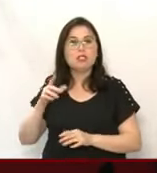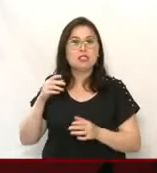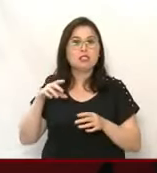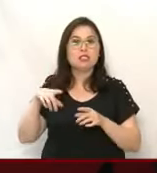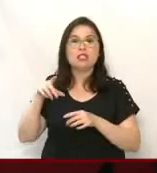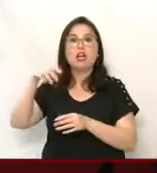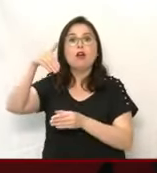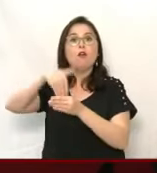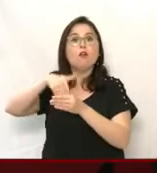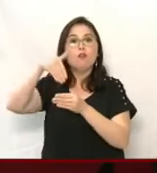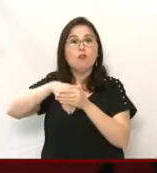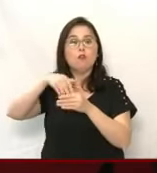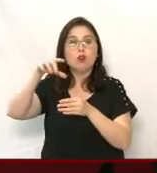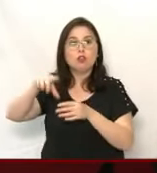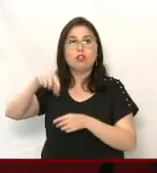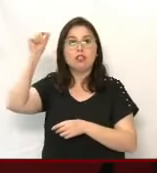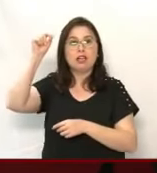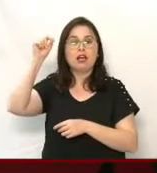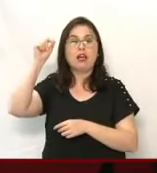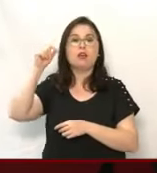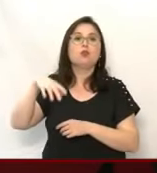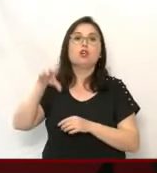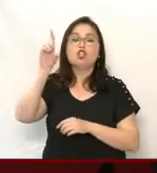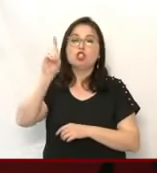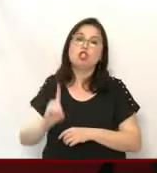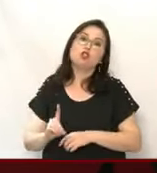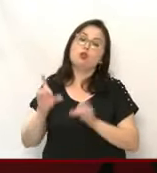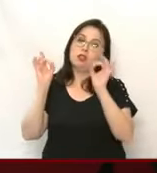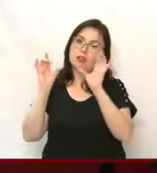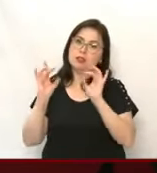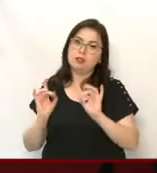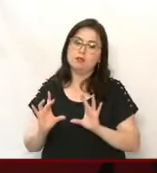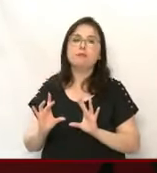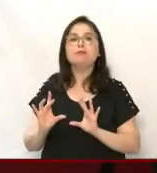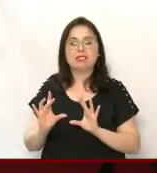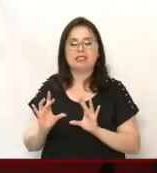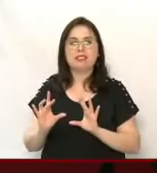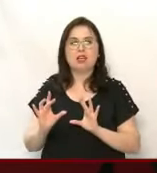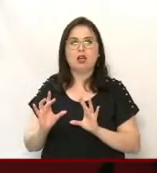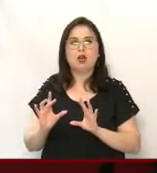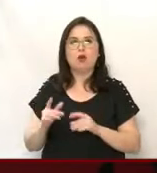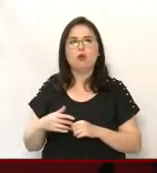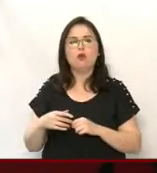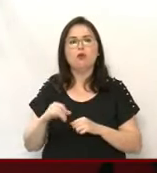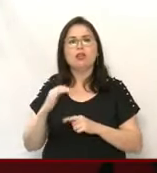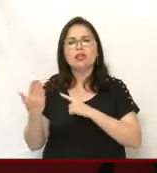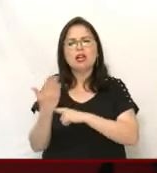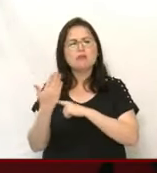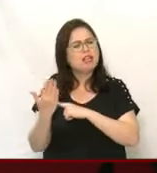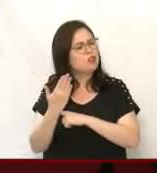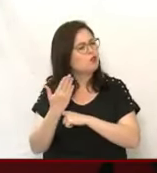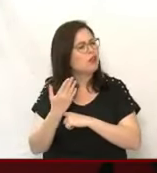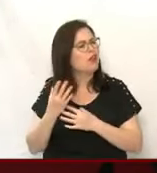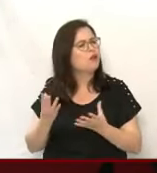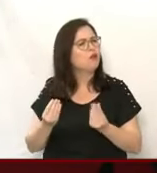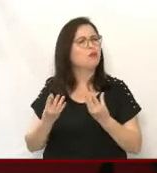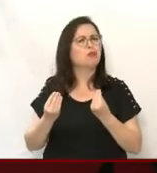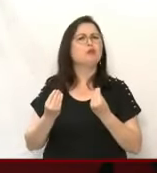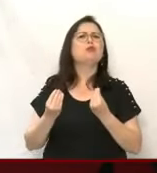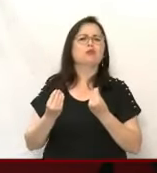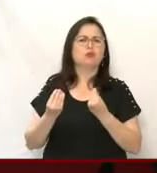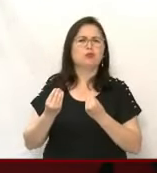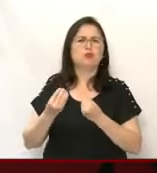direção plena, sem os quais nós não chegaríamos, né, ao final do mandato com histórias